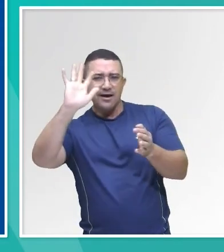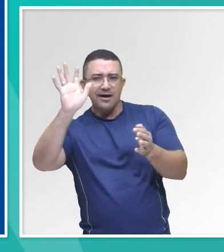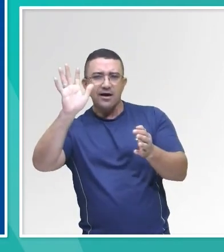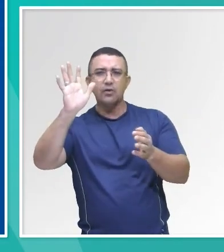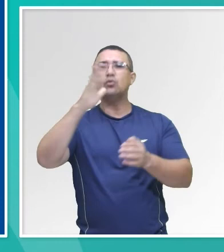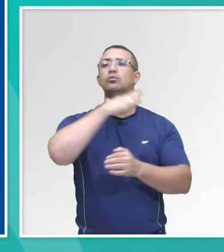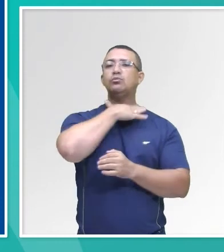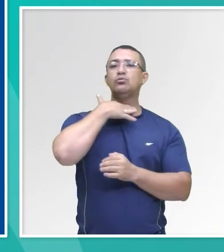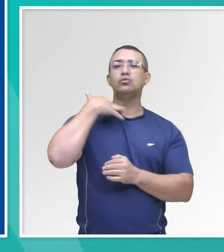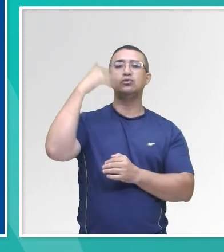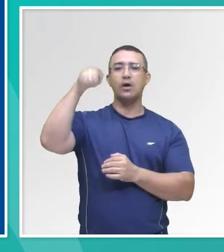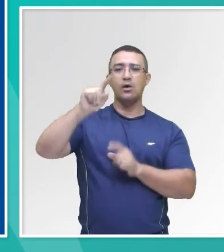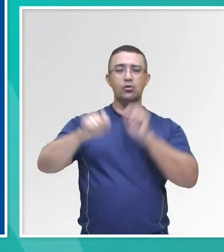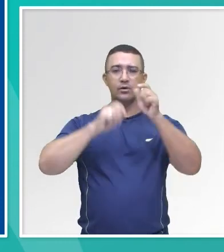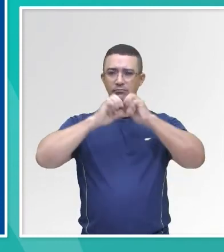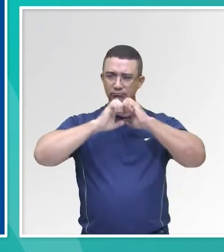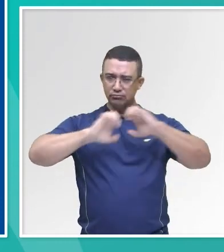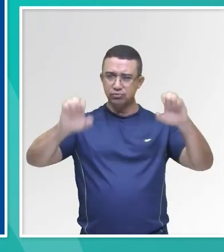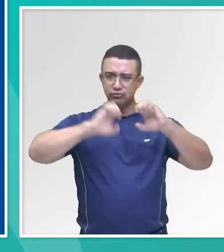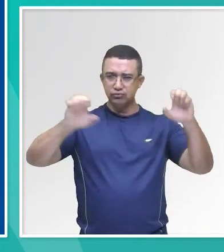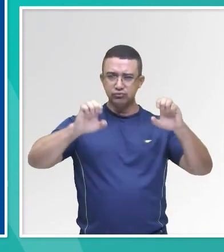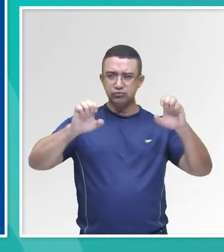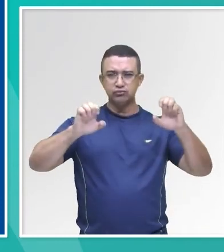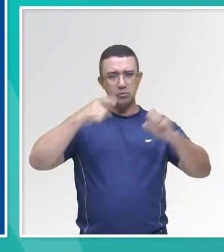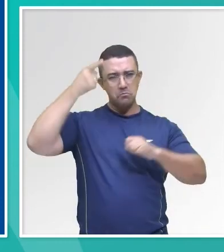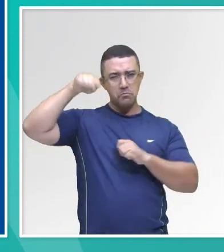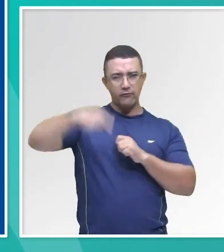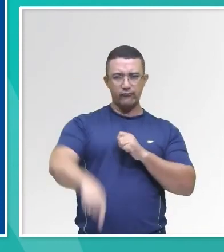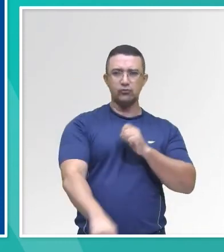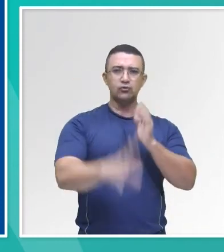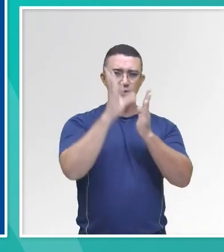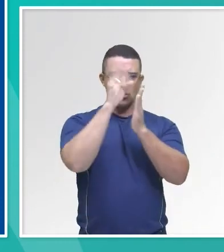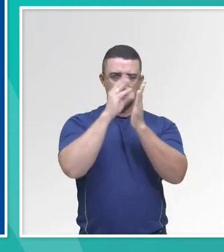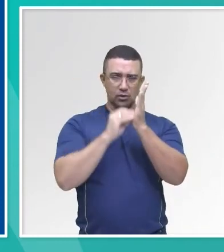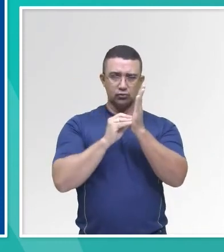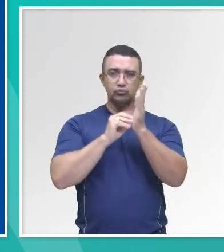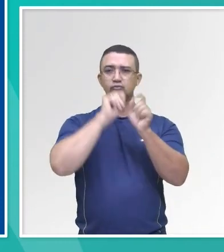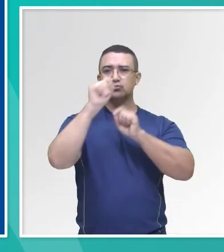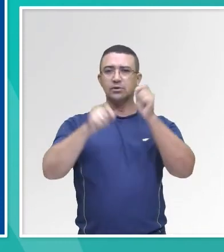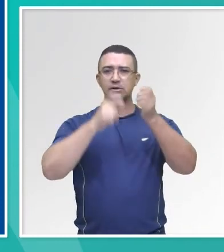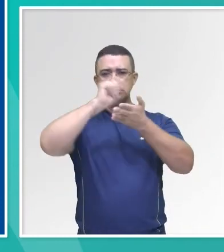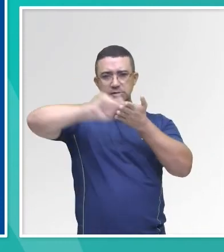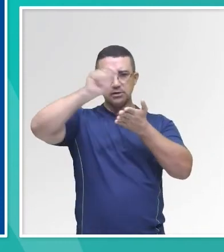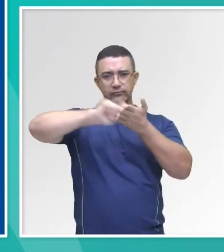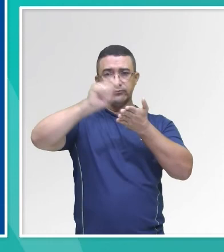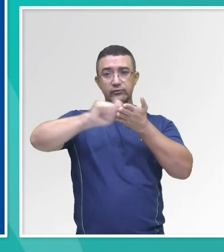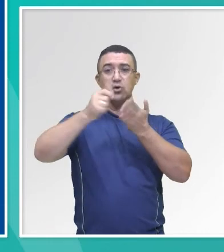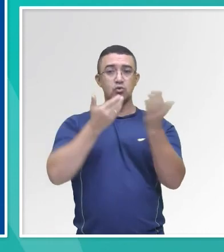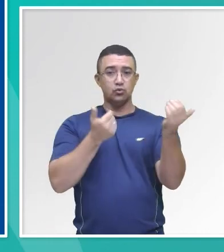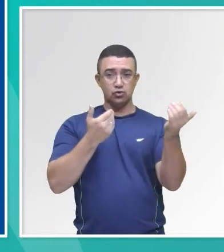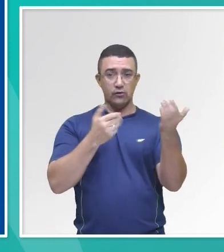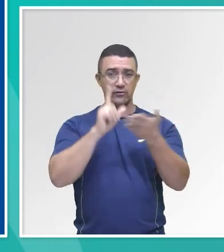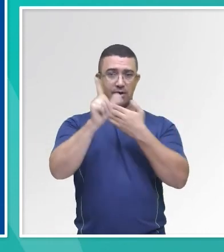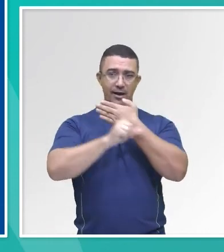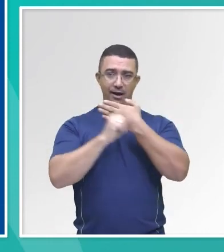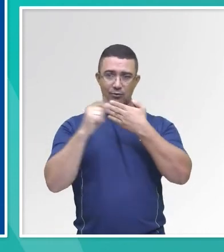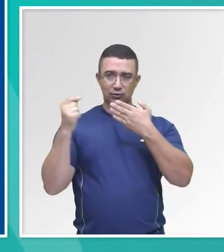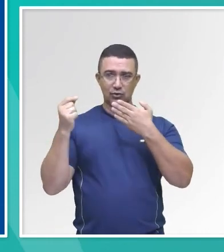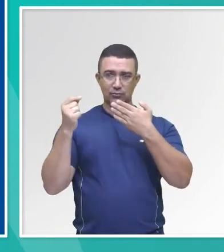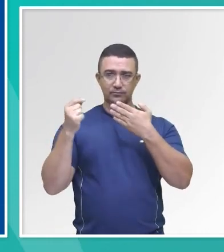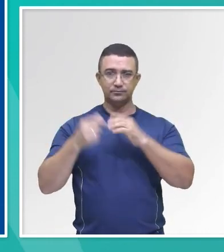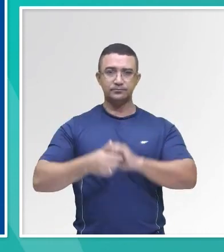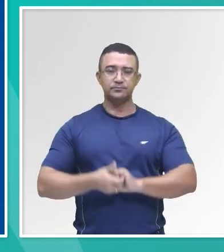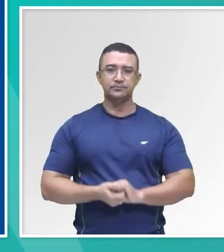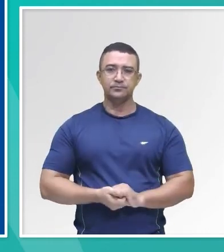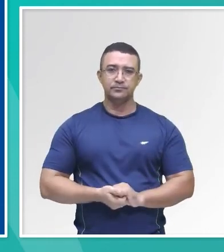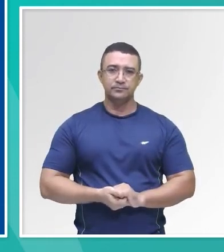profético, mensagem do profundo conteúdo, como escreveria um jovem autor do nosso tempo. Então temos esse texto aí do Jorge Amado.